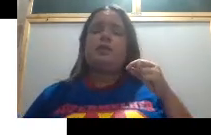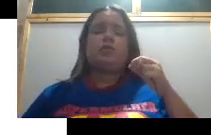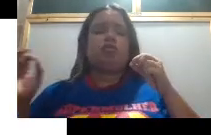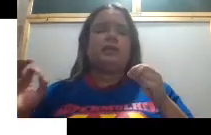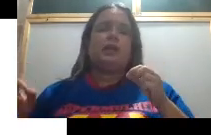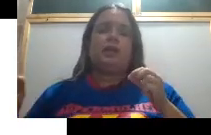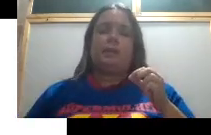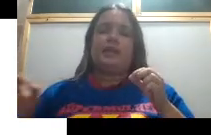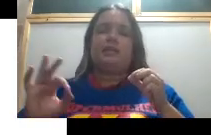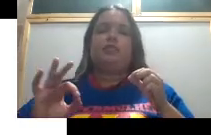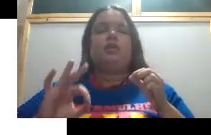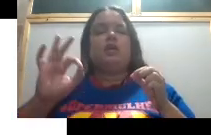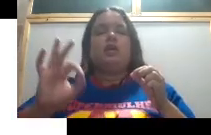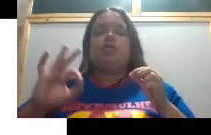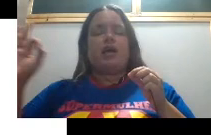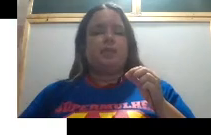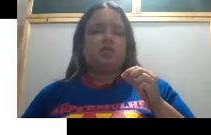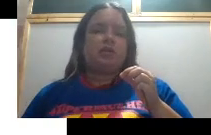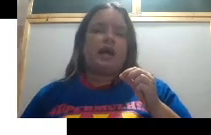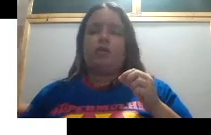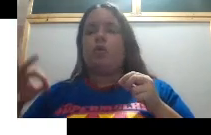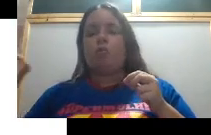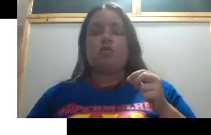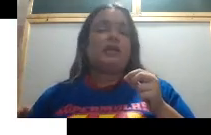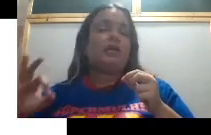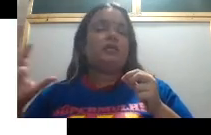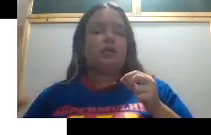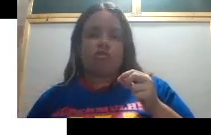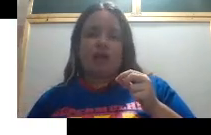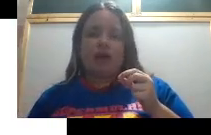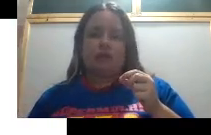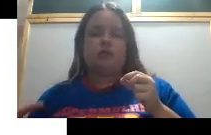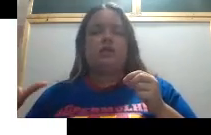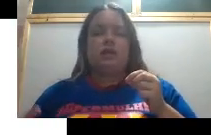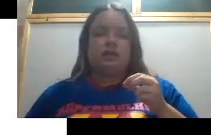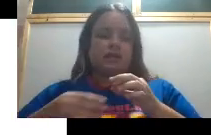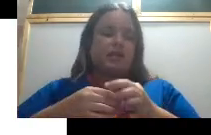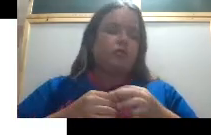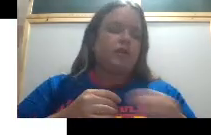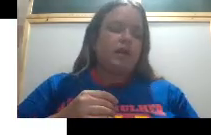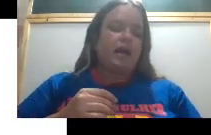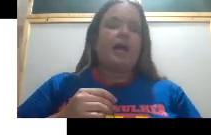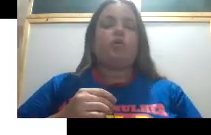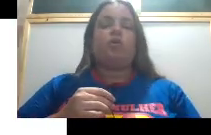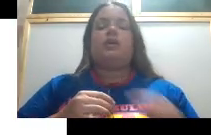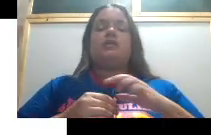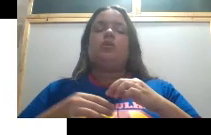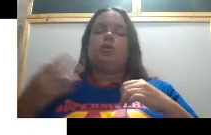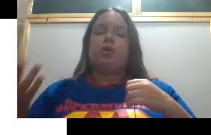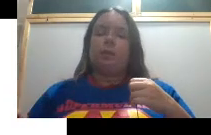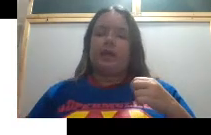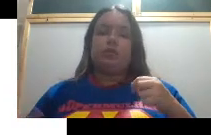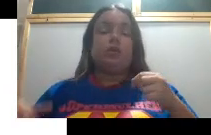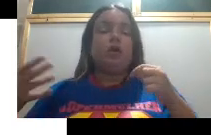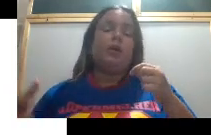é uma pessoa que mandaram pelo aplicativo Jair bolsonaro o bolsonaro Não está errado tá certo aí eu